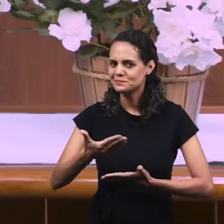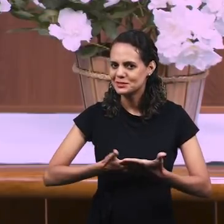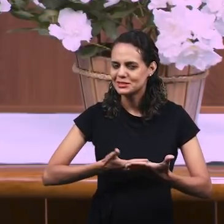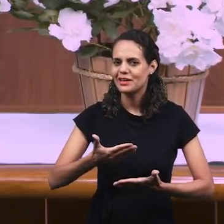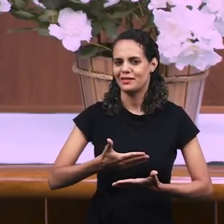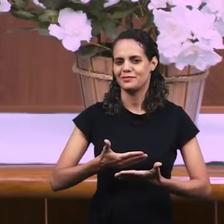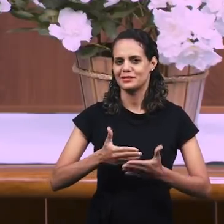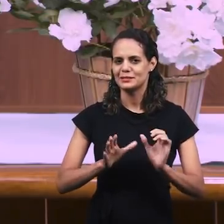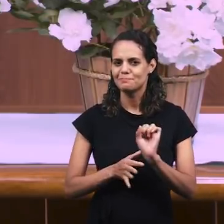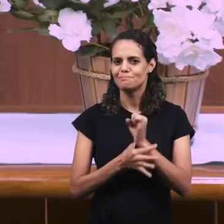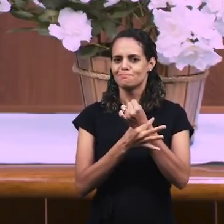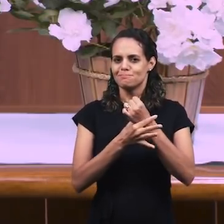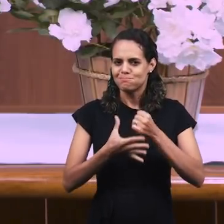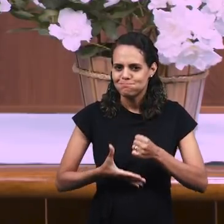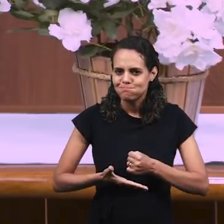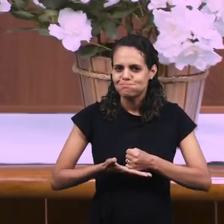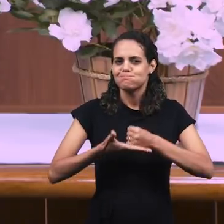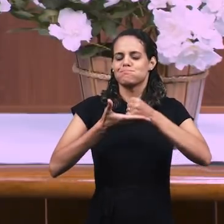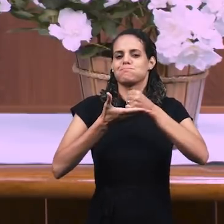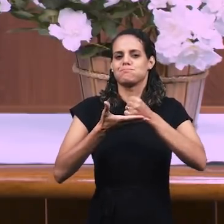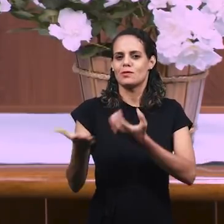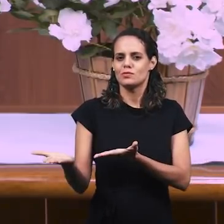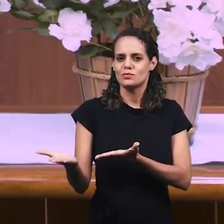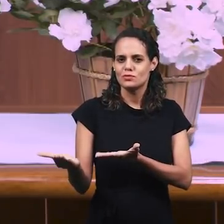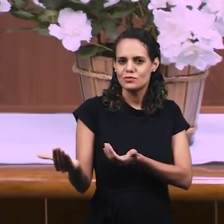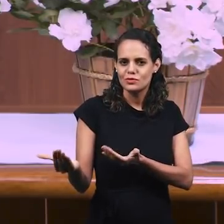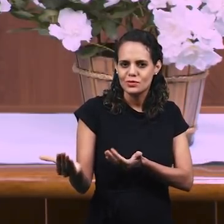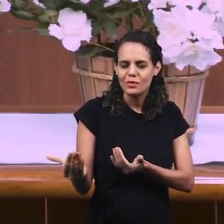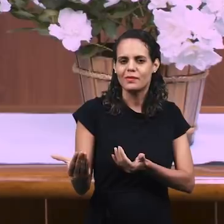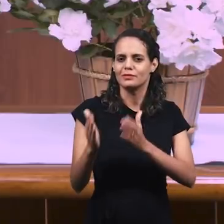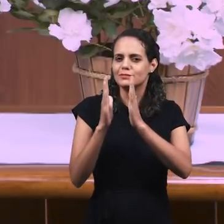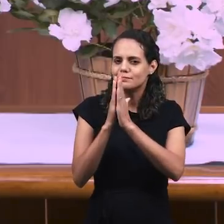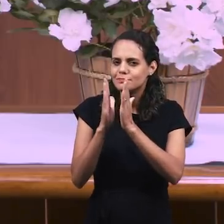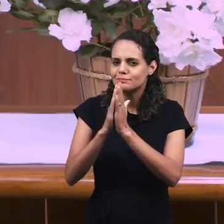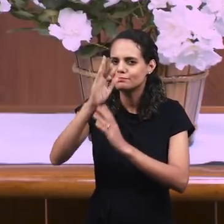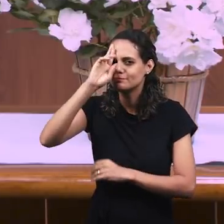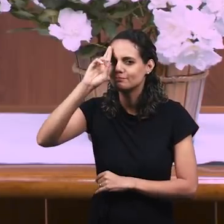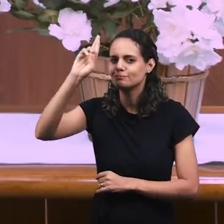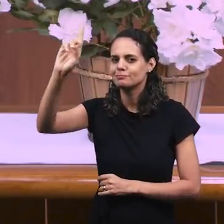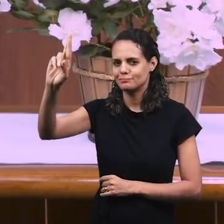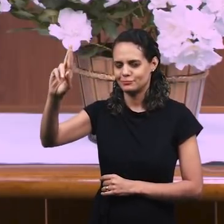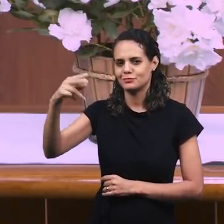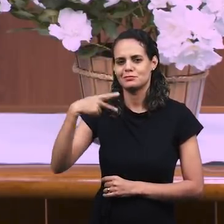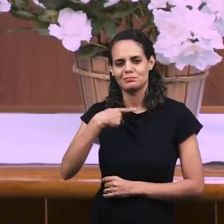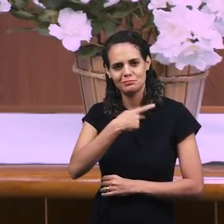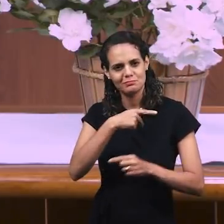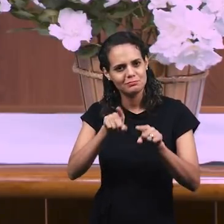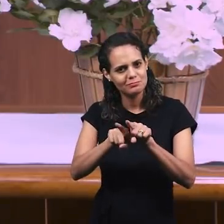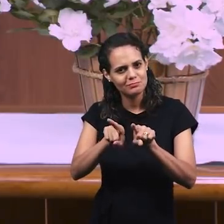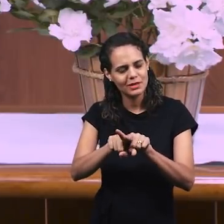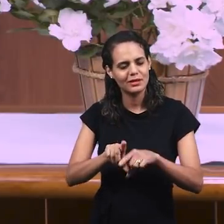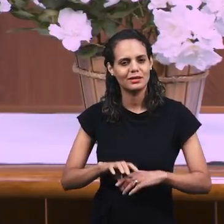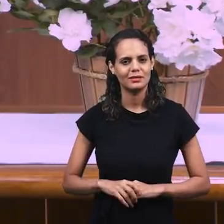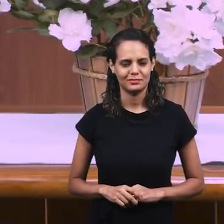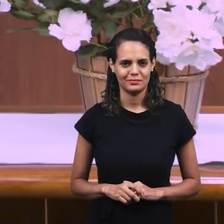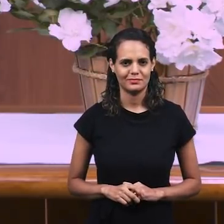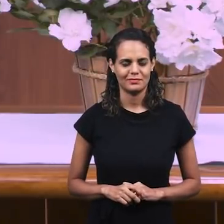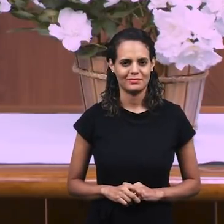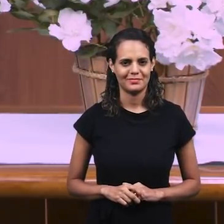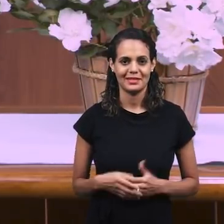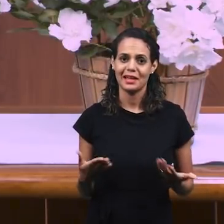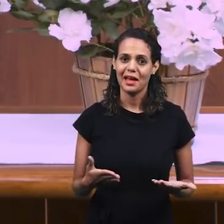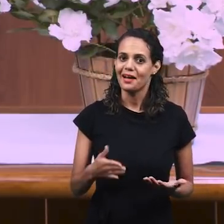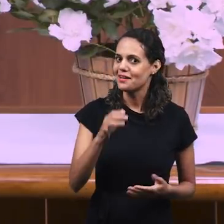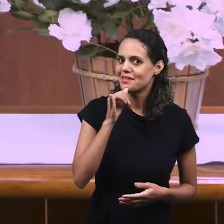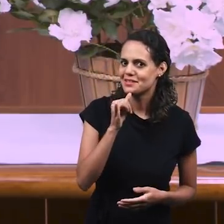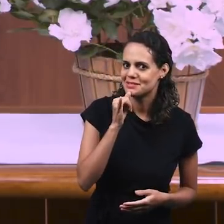Elas sustentam os ministérios. Elas sustentam os jovens na oração, na intercessão, ali. Você pegar os